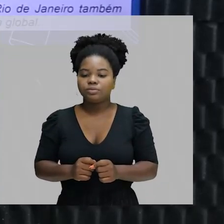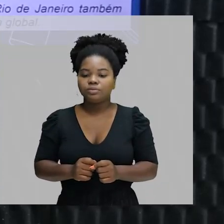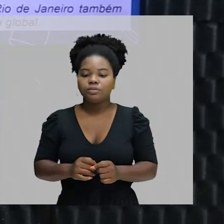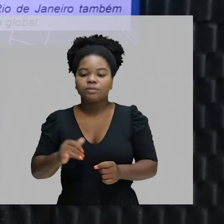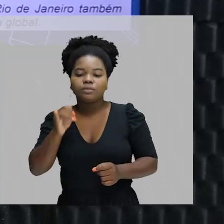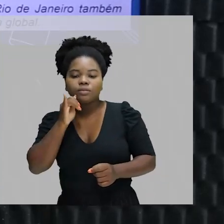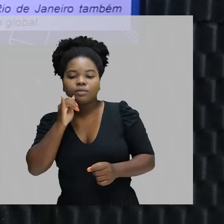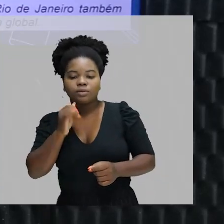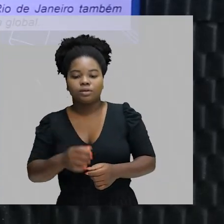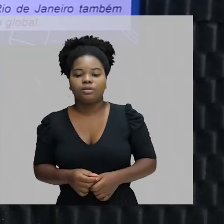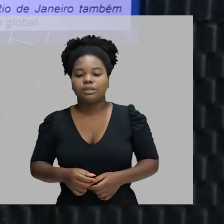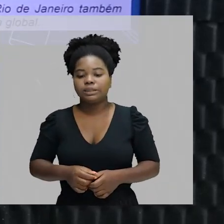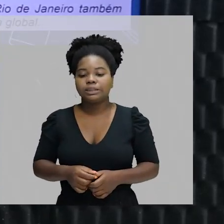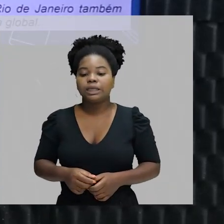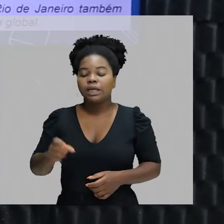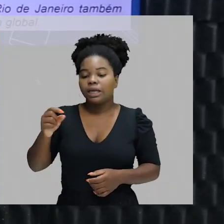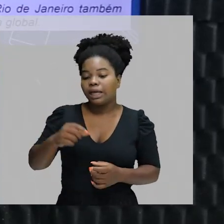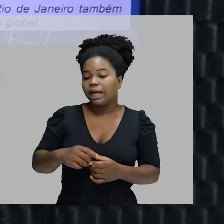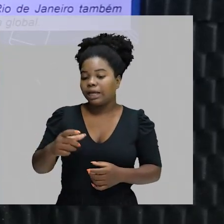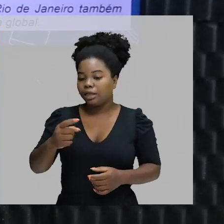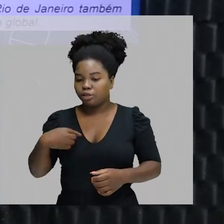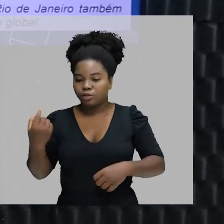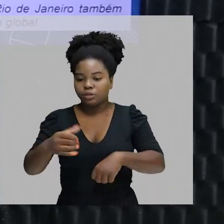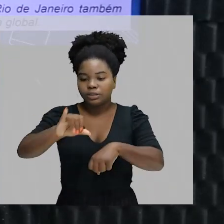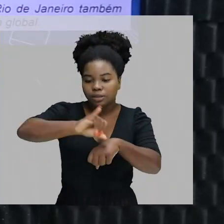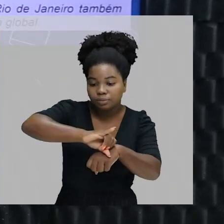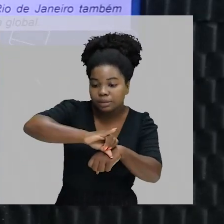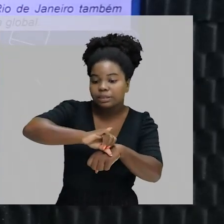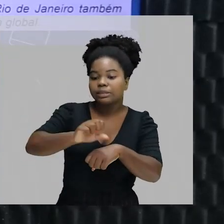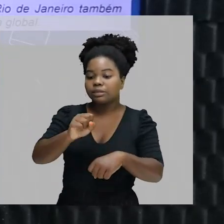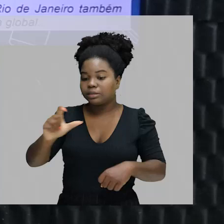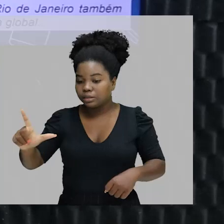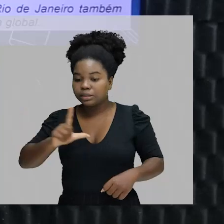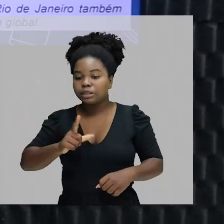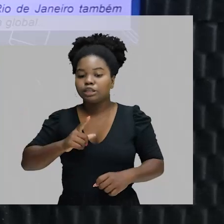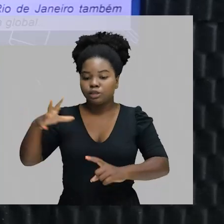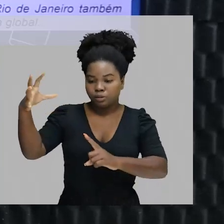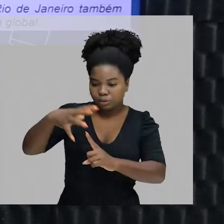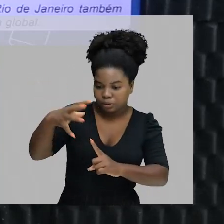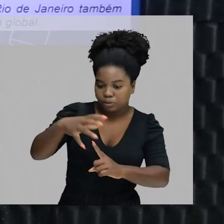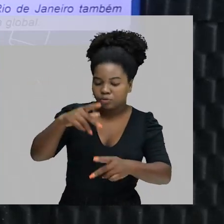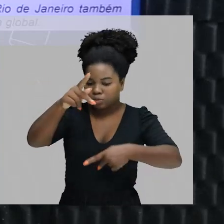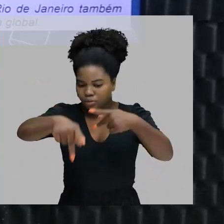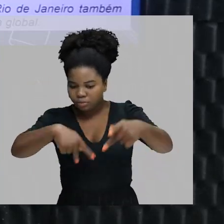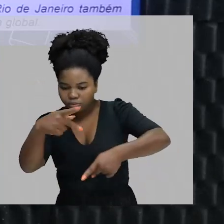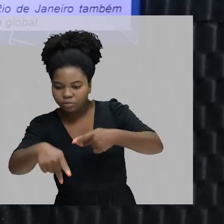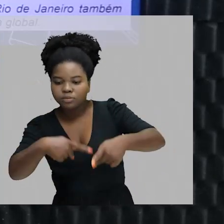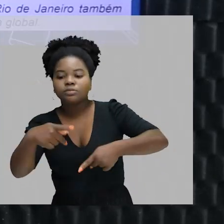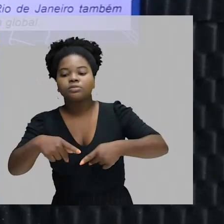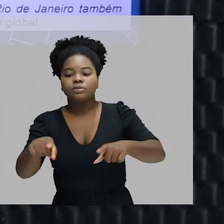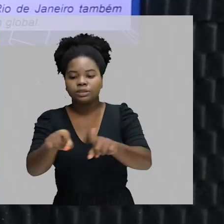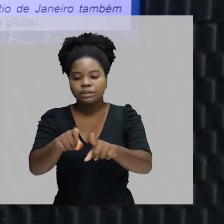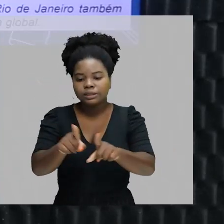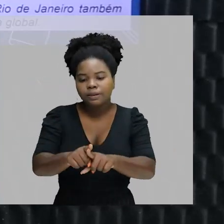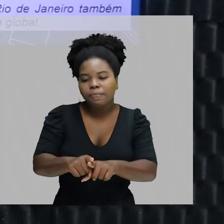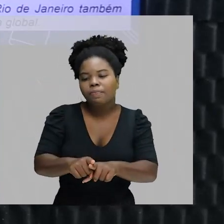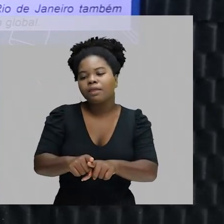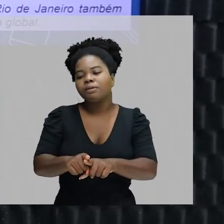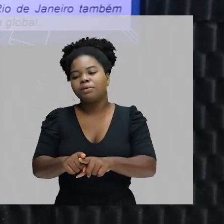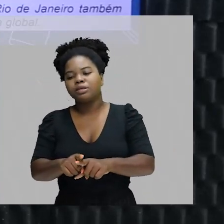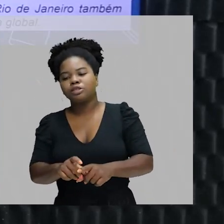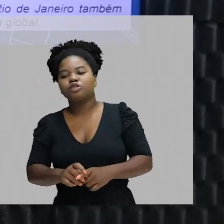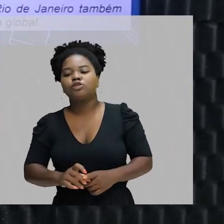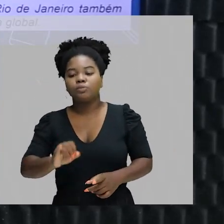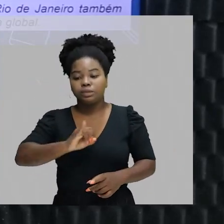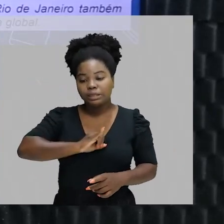regionais a nossa capital, São Luís, que tem uma grande atratividade sobre a população do nosso estado e também sobre do vizinho Teresina, também em relação